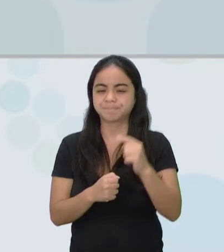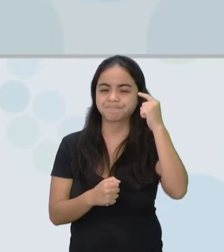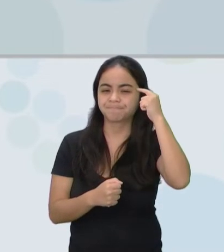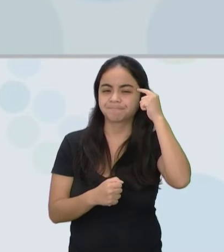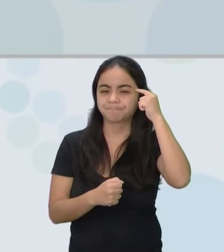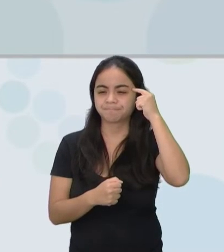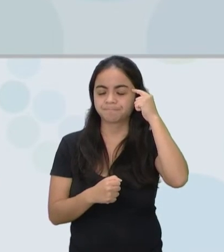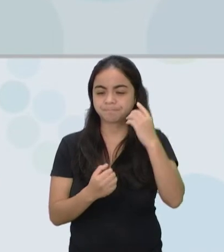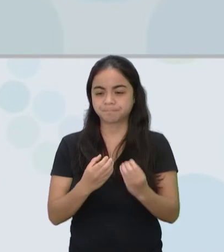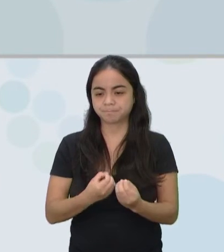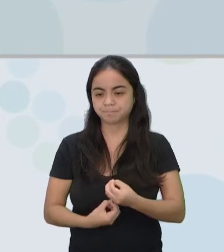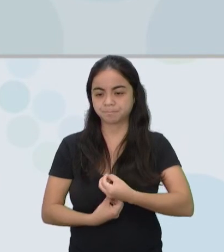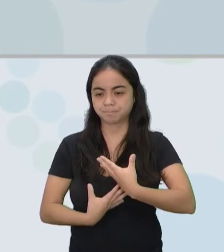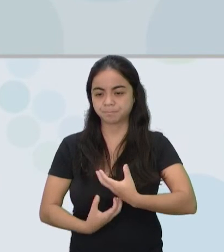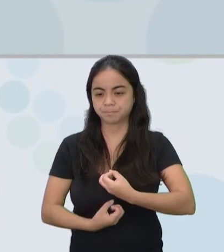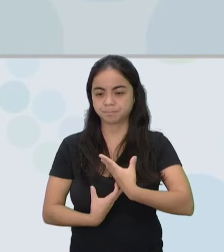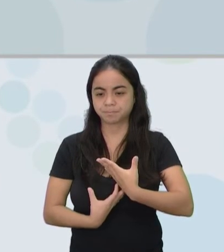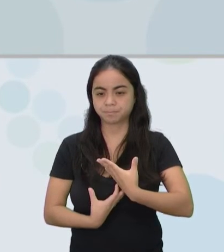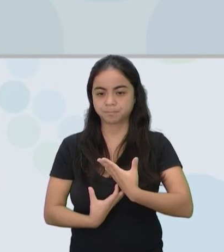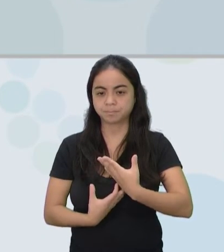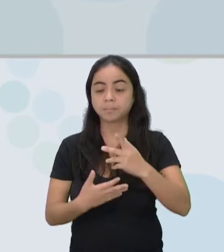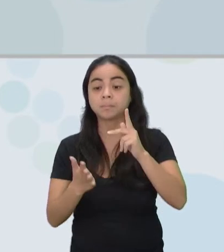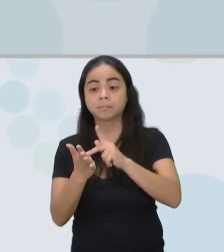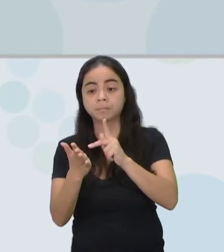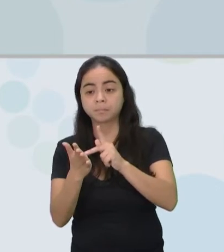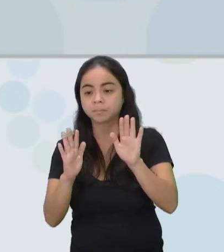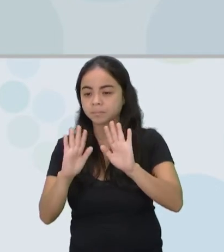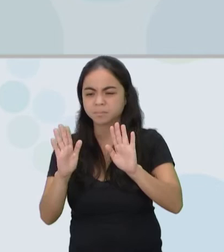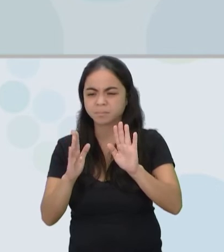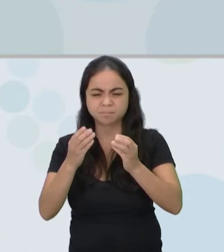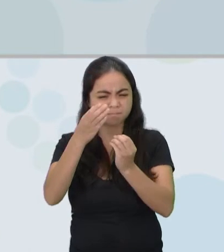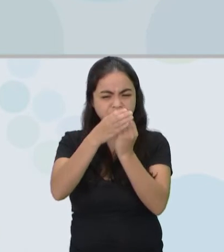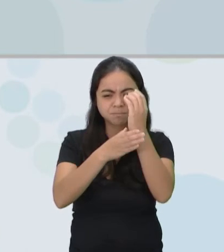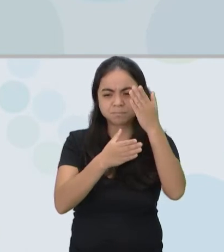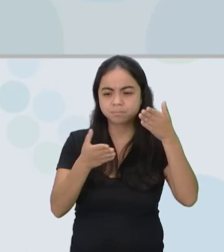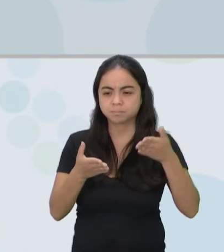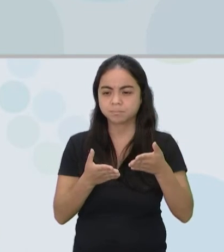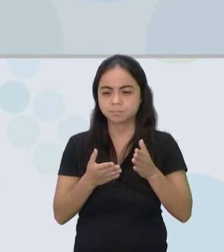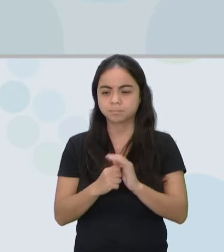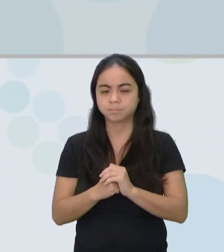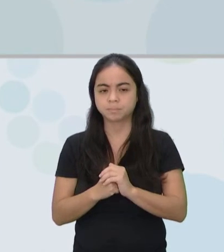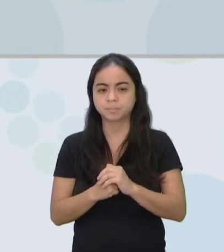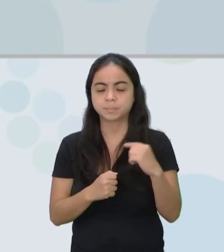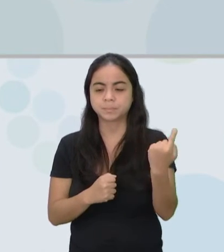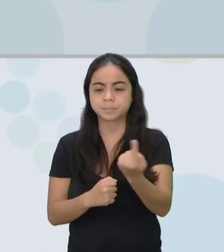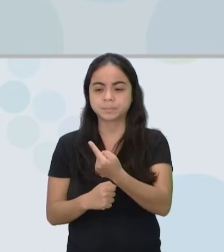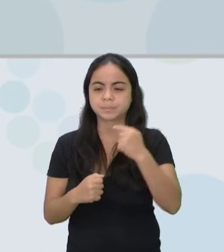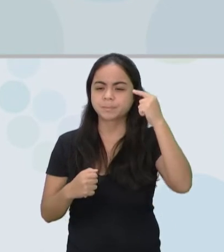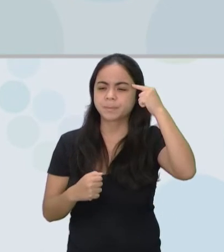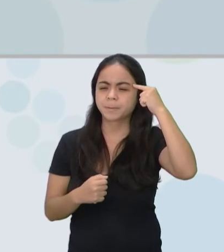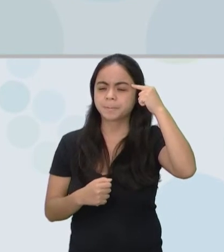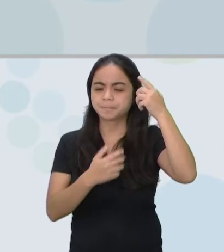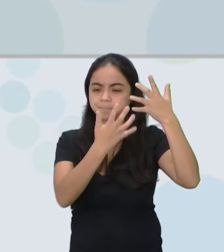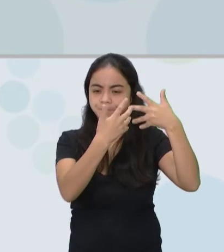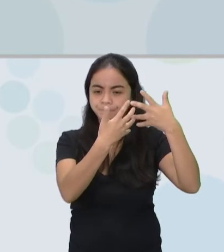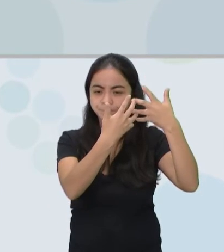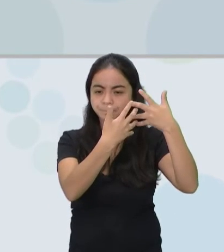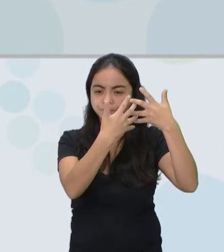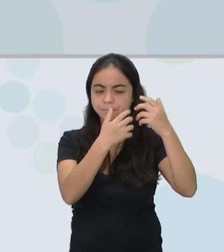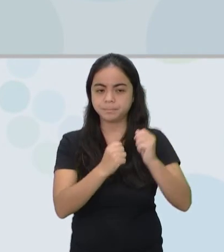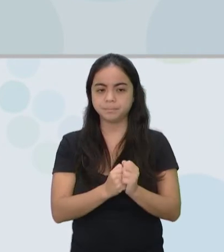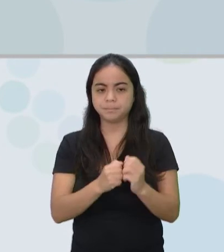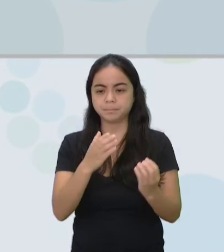dados fictícios, não são dados reais, tá bom? São dados para nossa reflexão, são dados